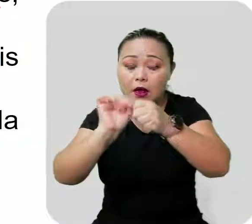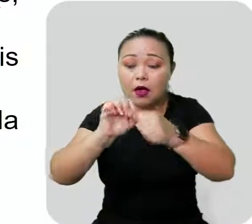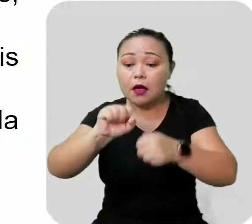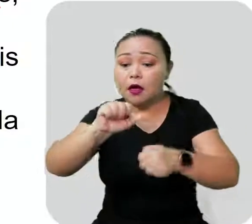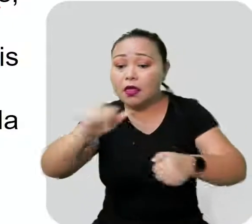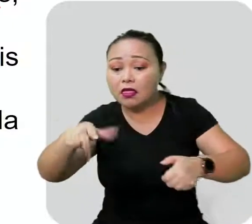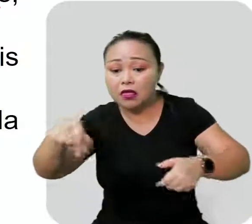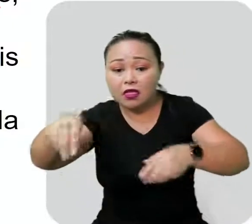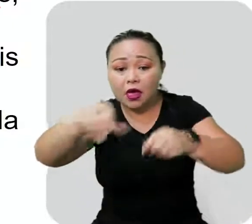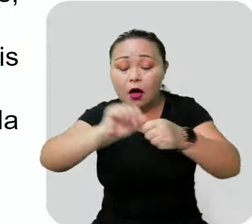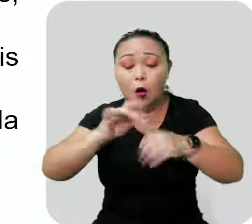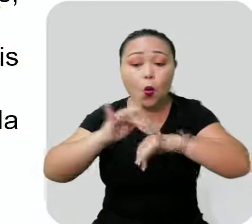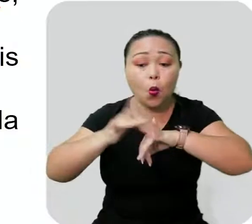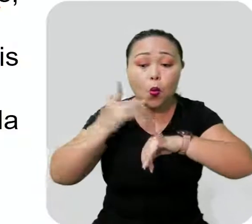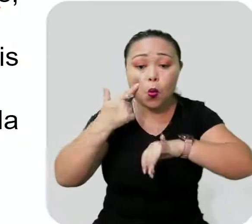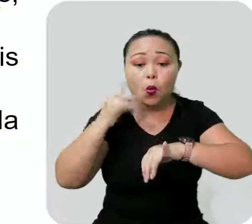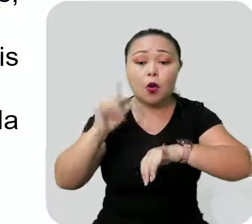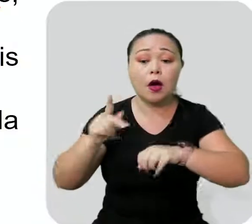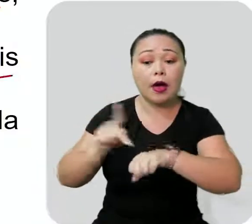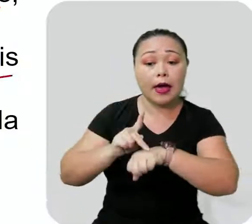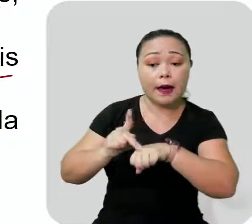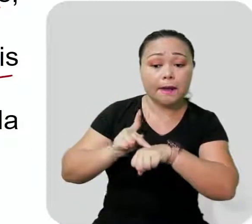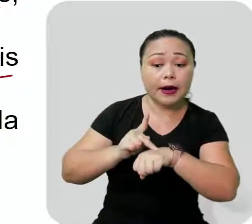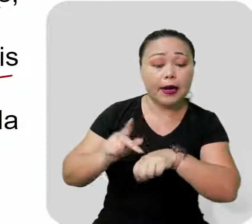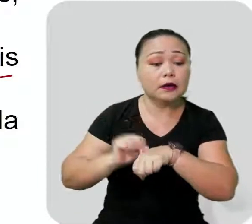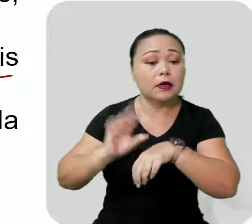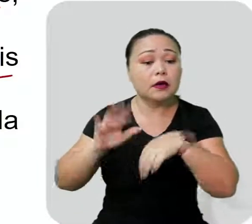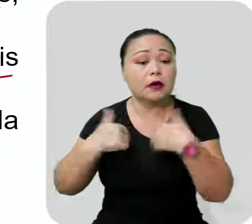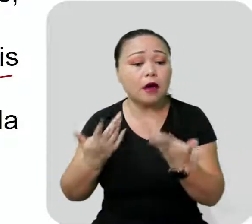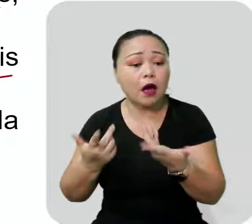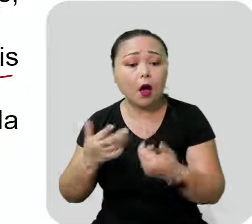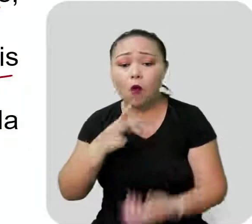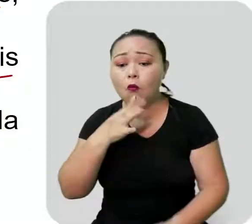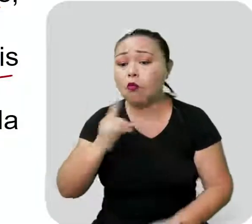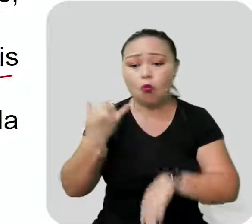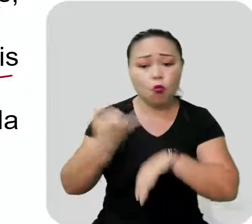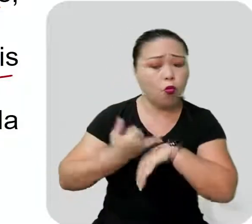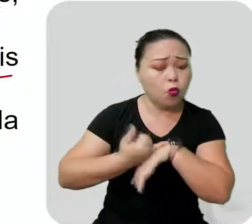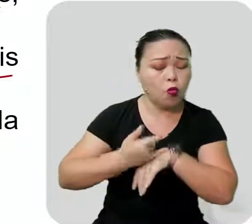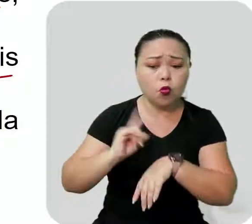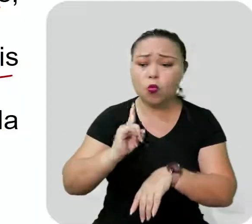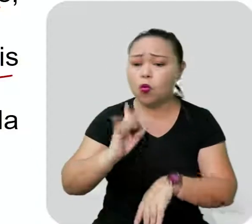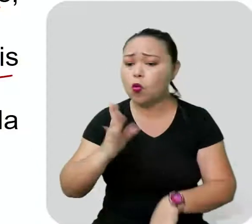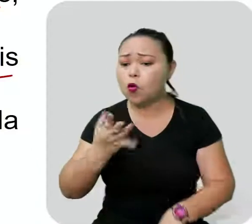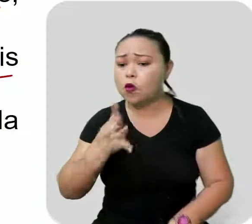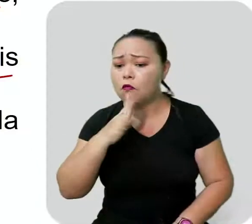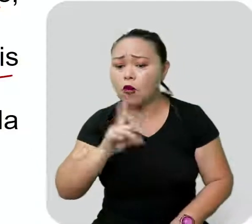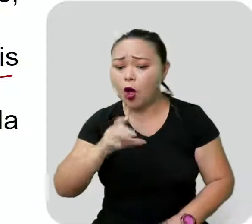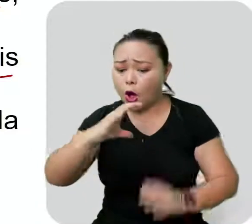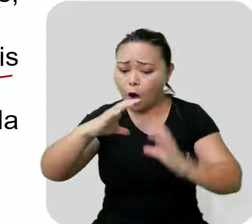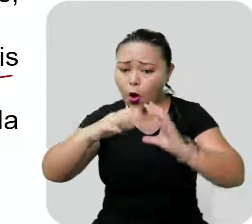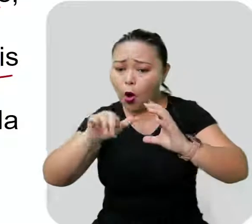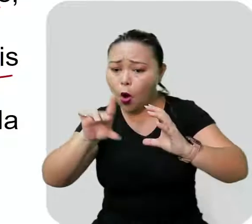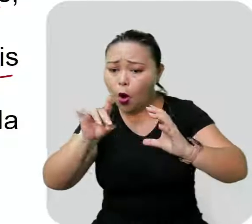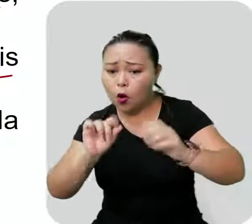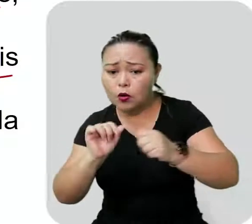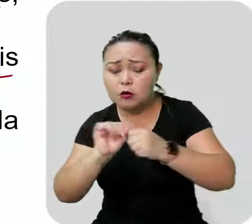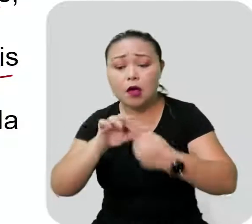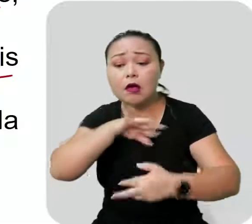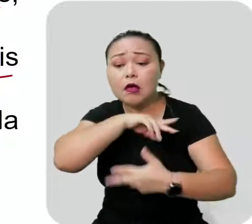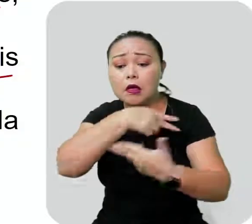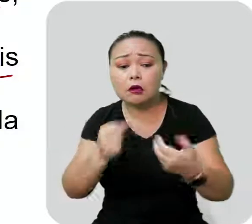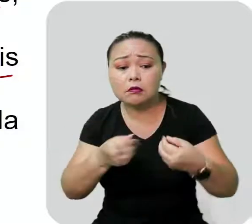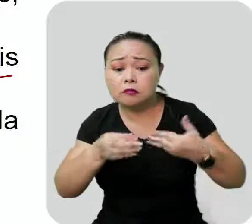o desconhecido também o ferro a roda e animado carne do anel uma forma dos balões